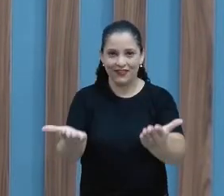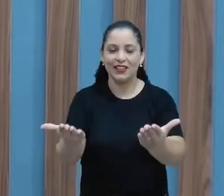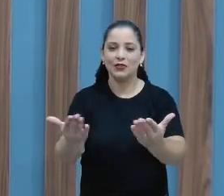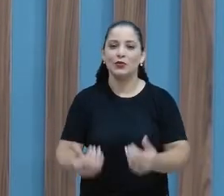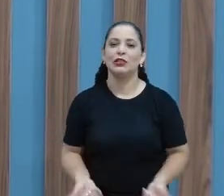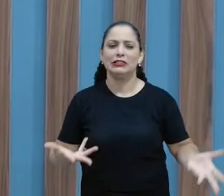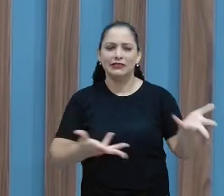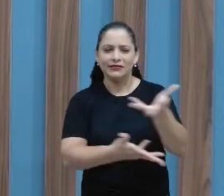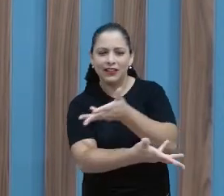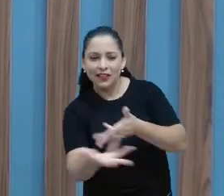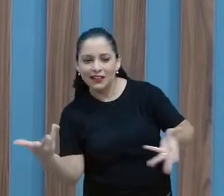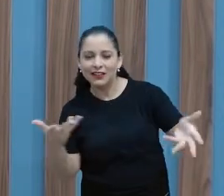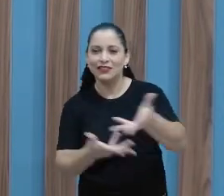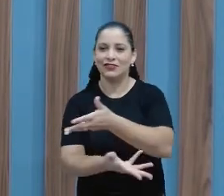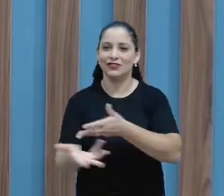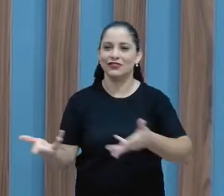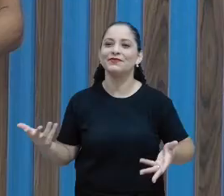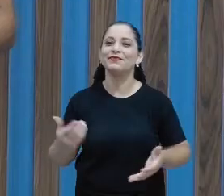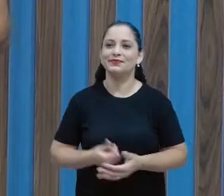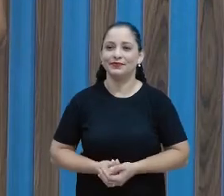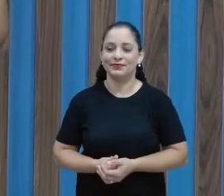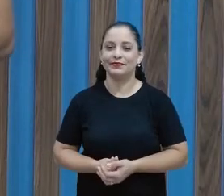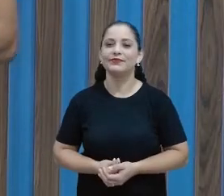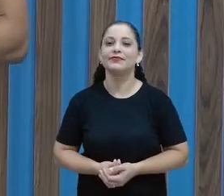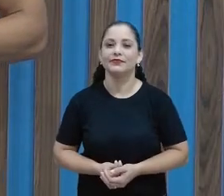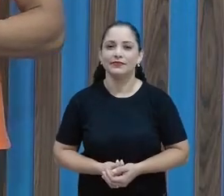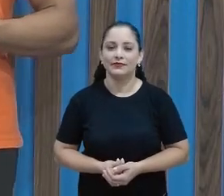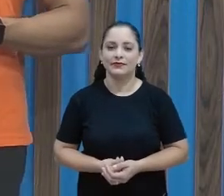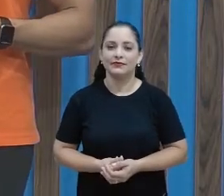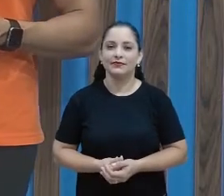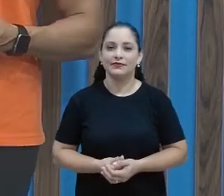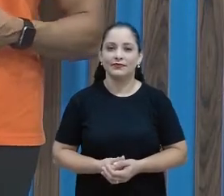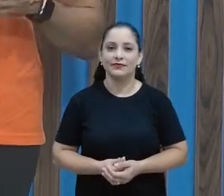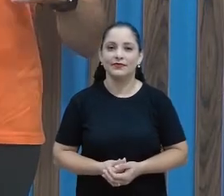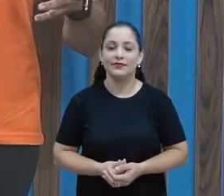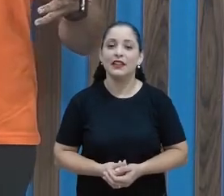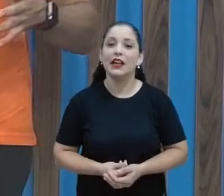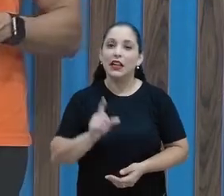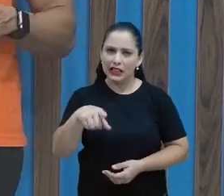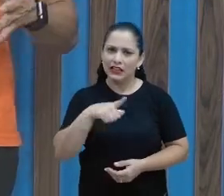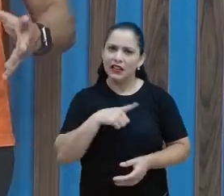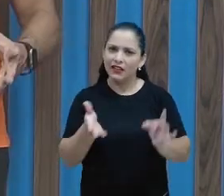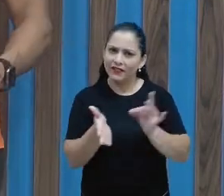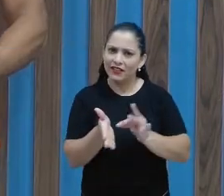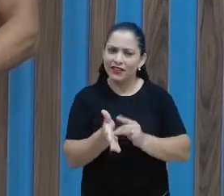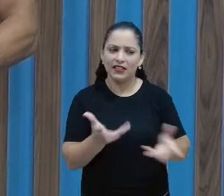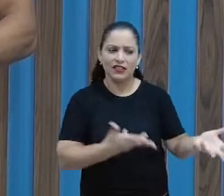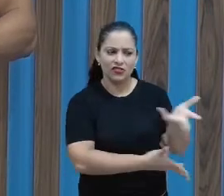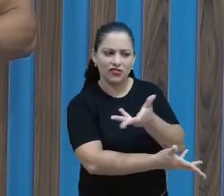das equivalências, né? E essa questão também da